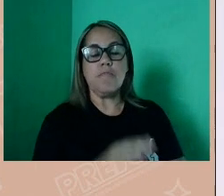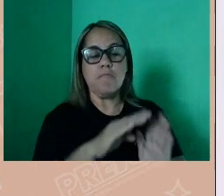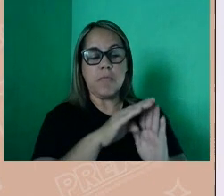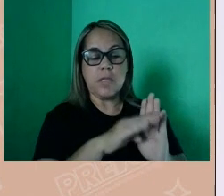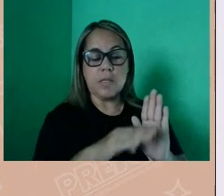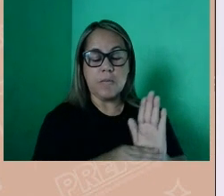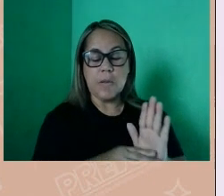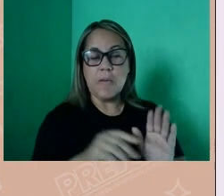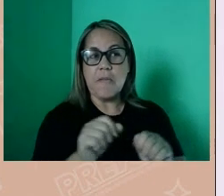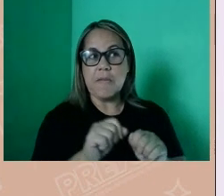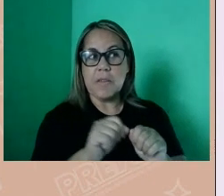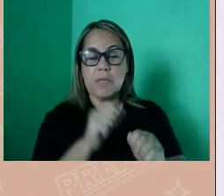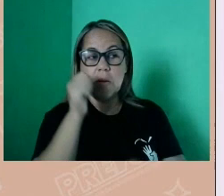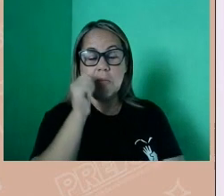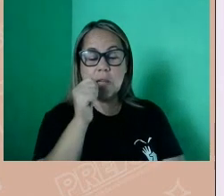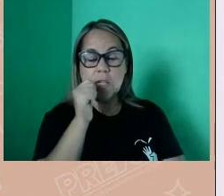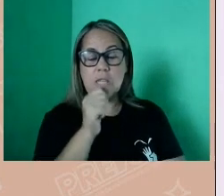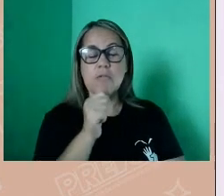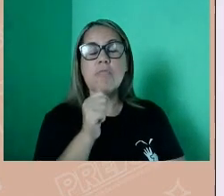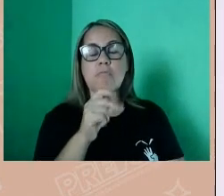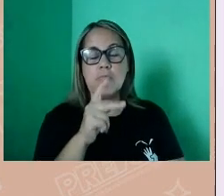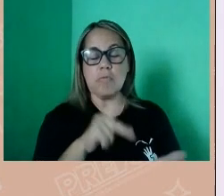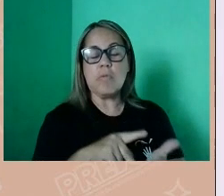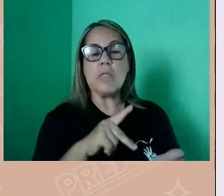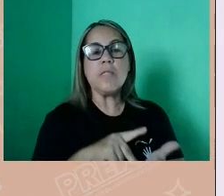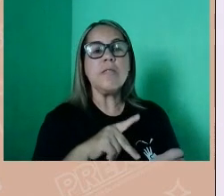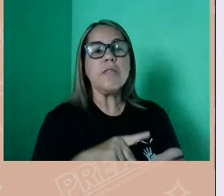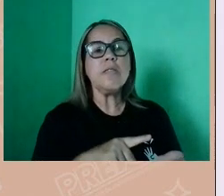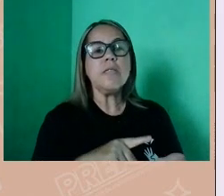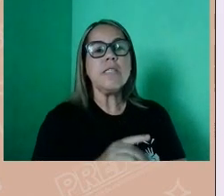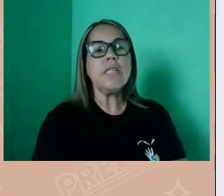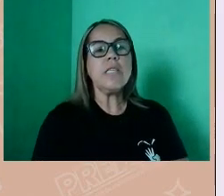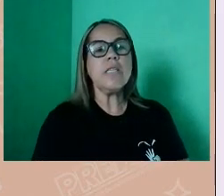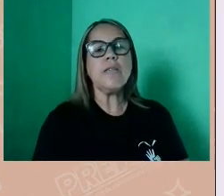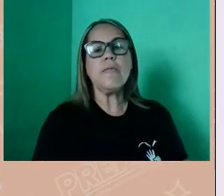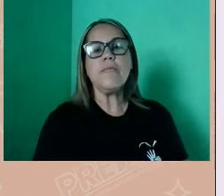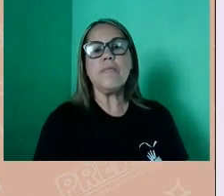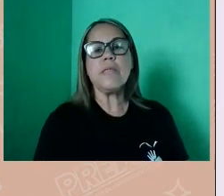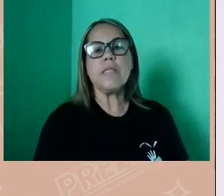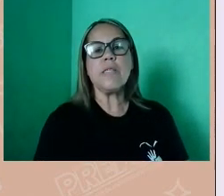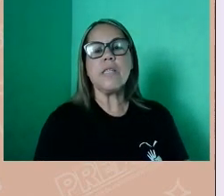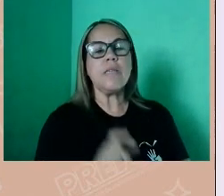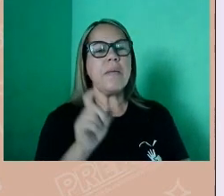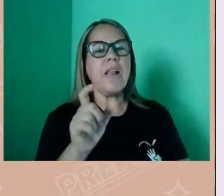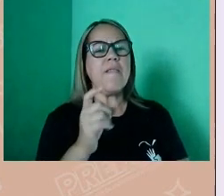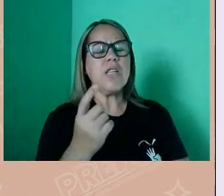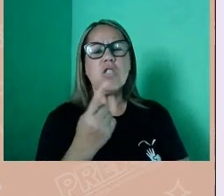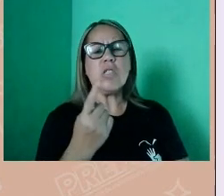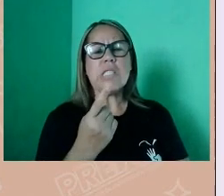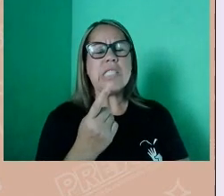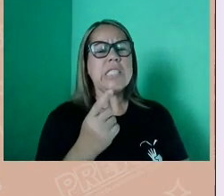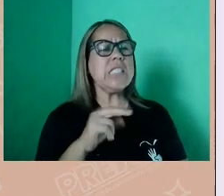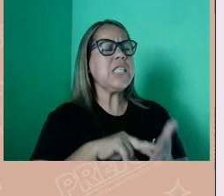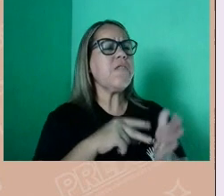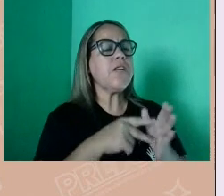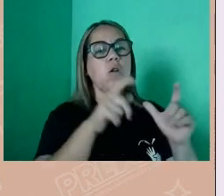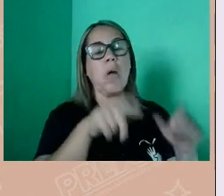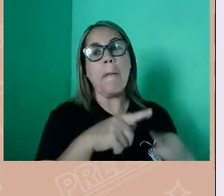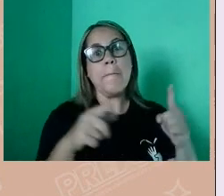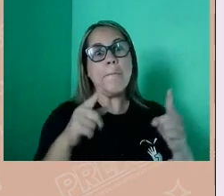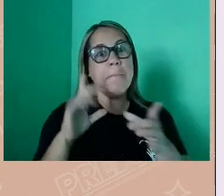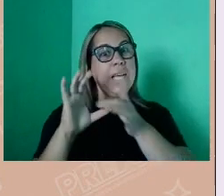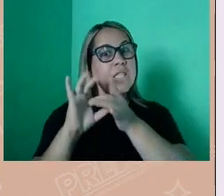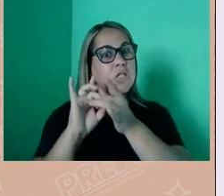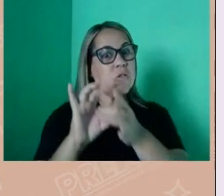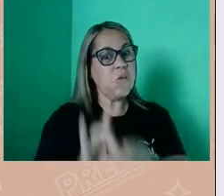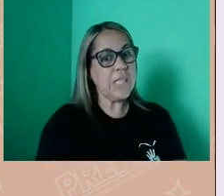place ok a palavra place se você procurar no dicionário sozinha ela significa lugar mas num contexto como esse significa que aquela